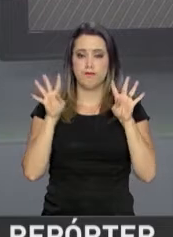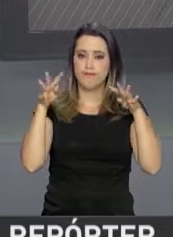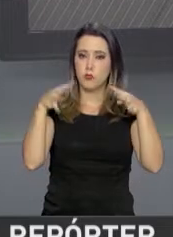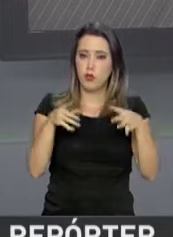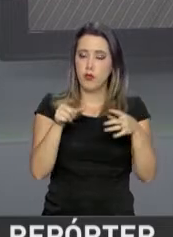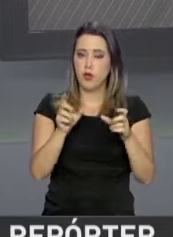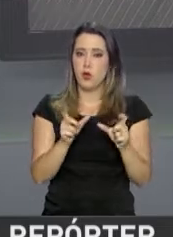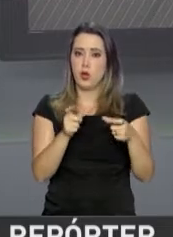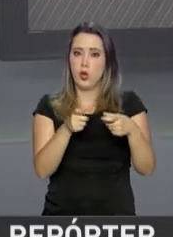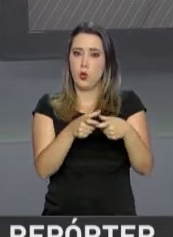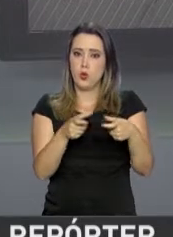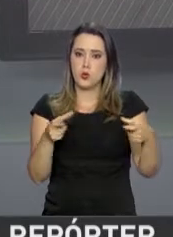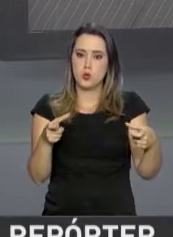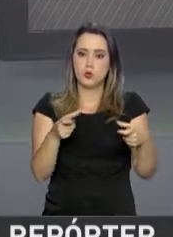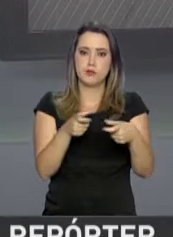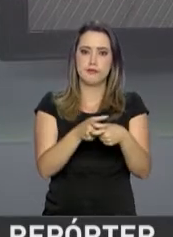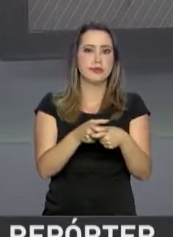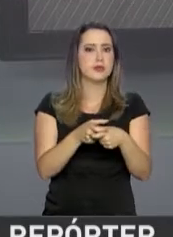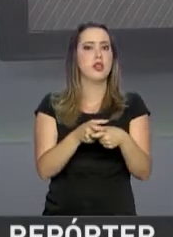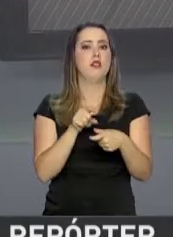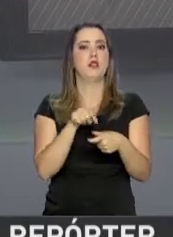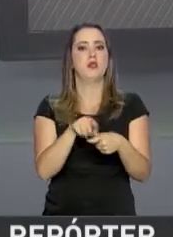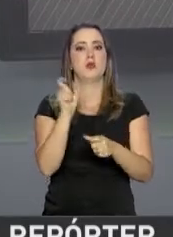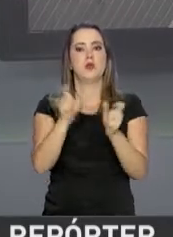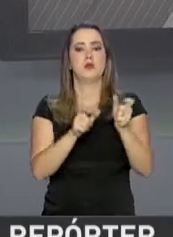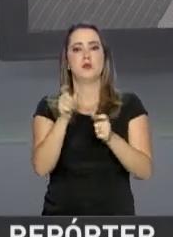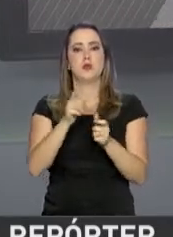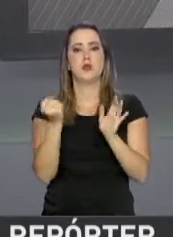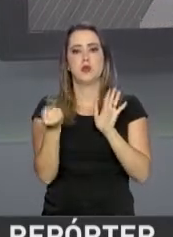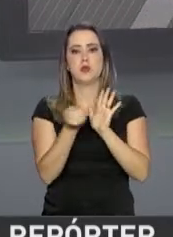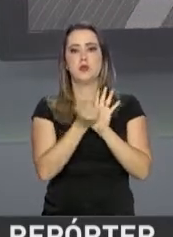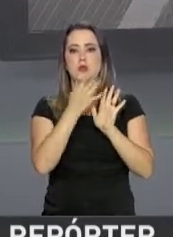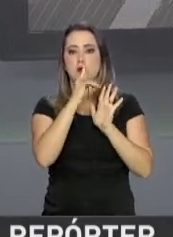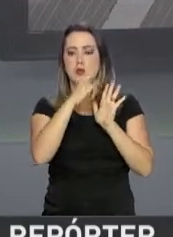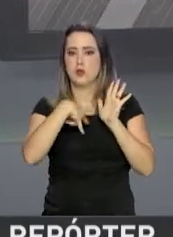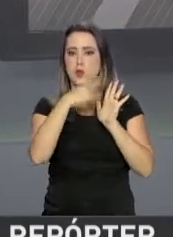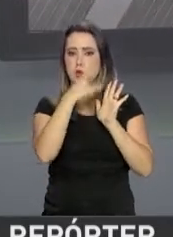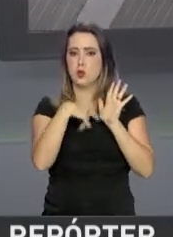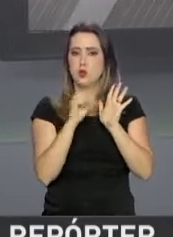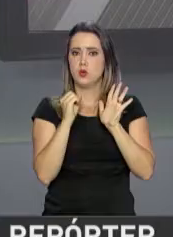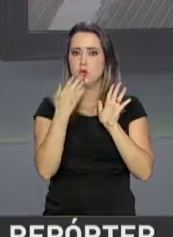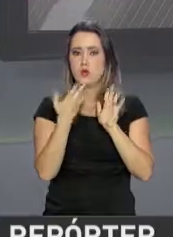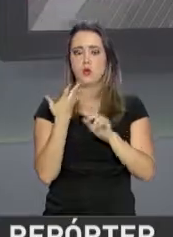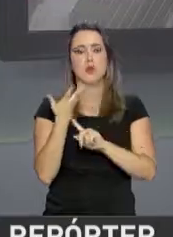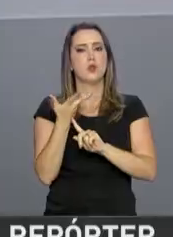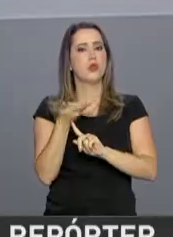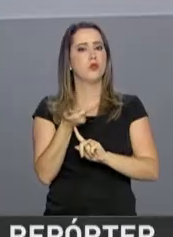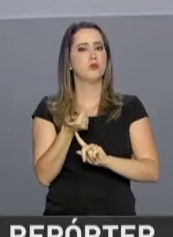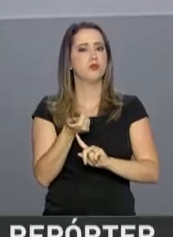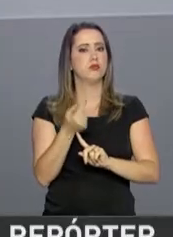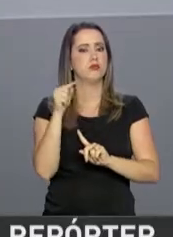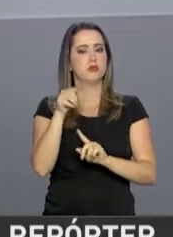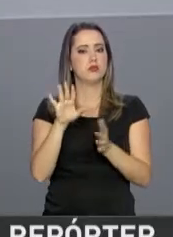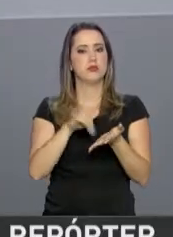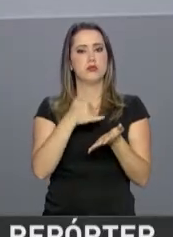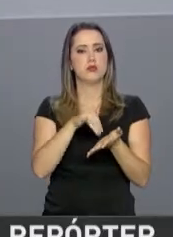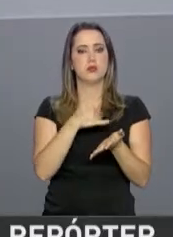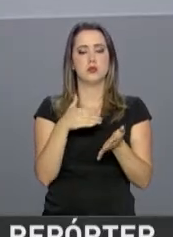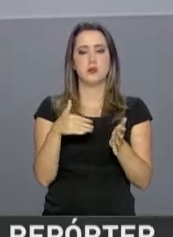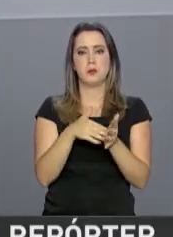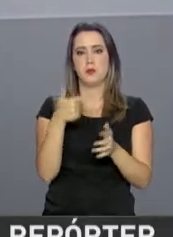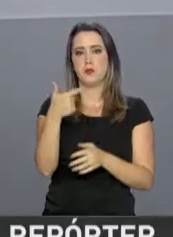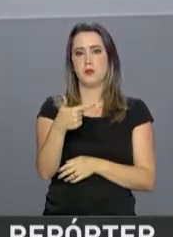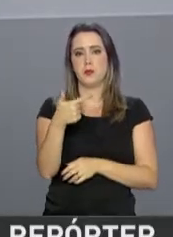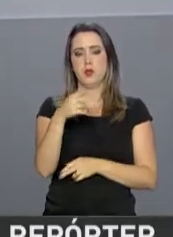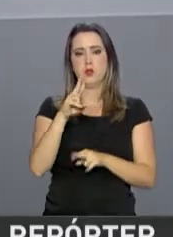minorias os agraciados serão contemplados com um certificado ou uma obra de arte as inscrições estão abertas até